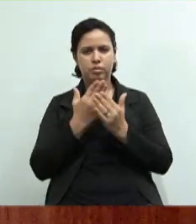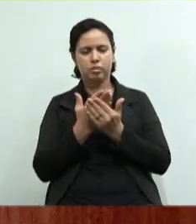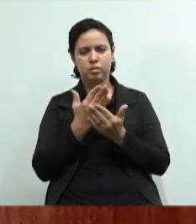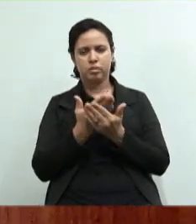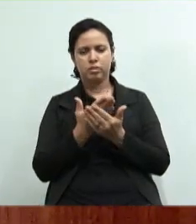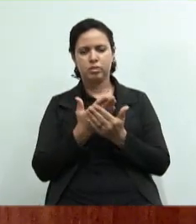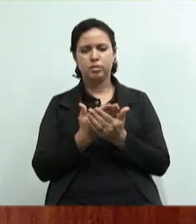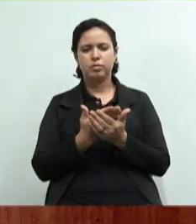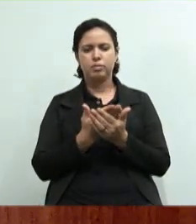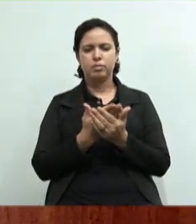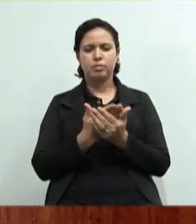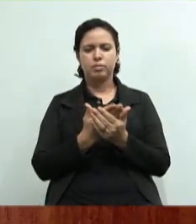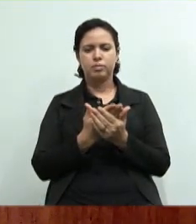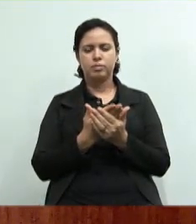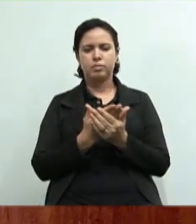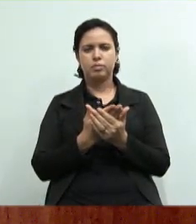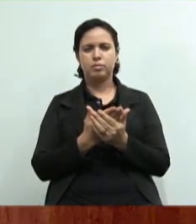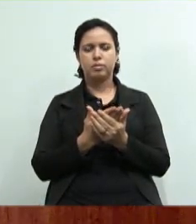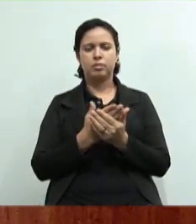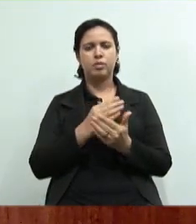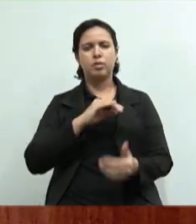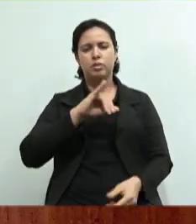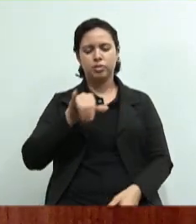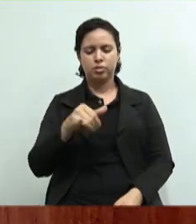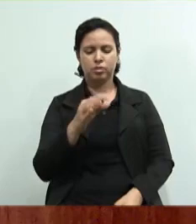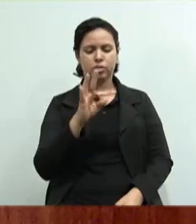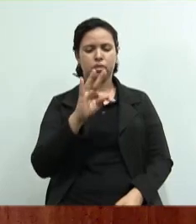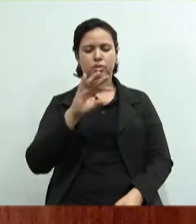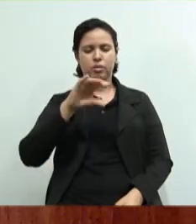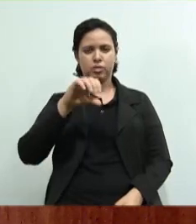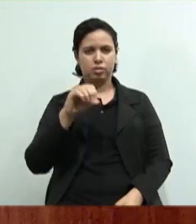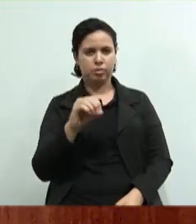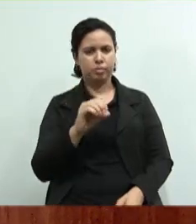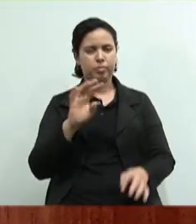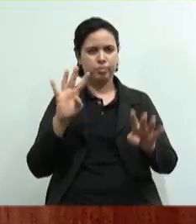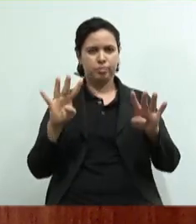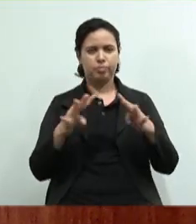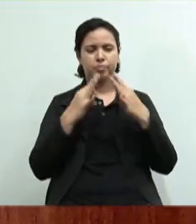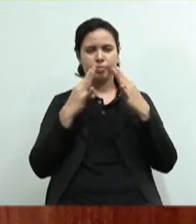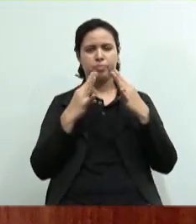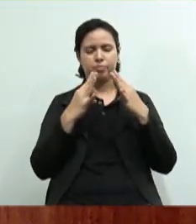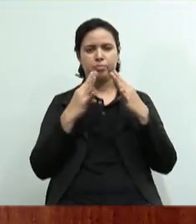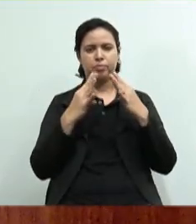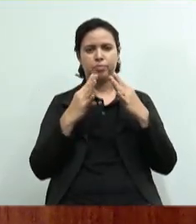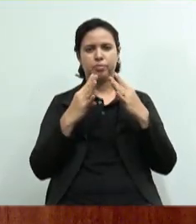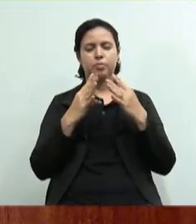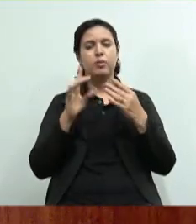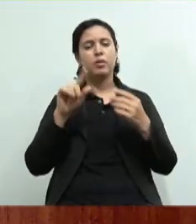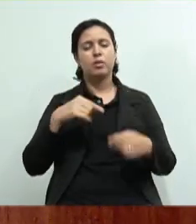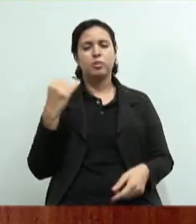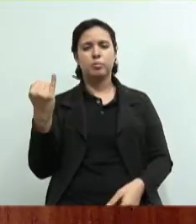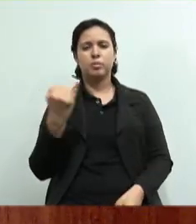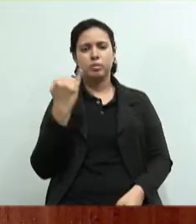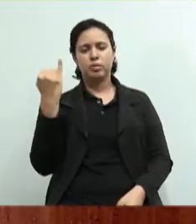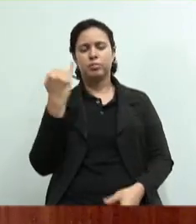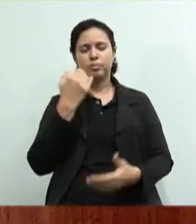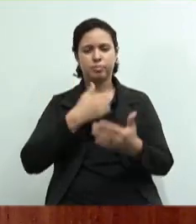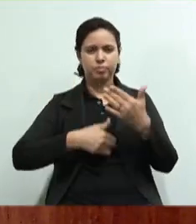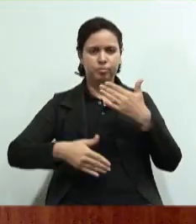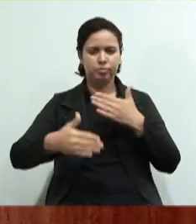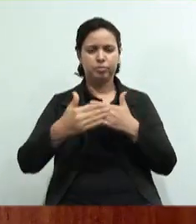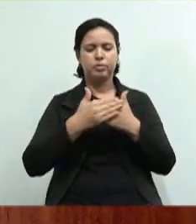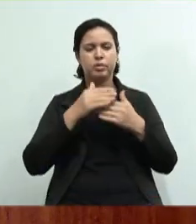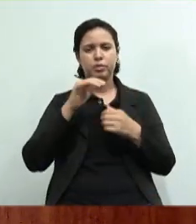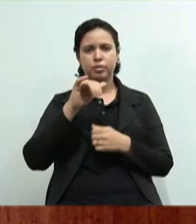escola JTO, estão ligadinhos também, professora. Então é muito importante a participação de vocês.